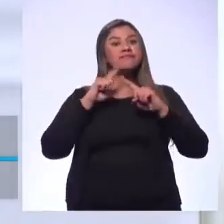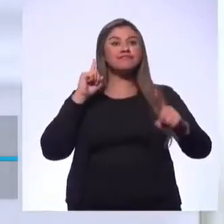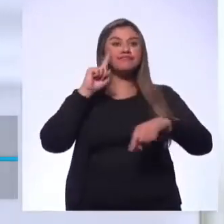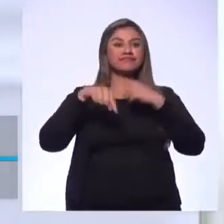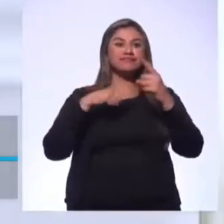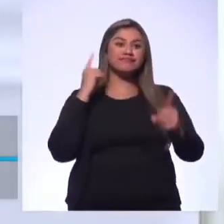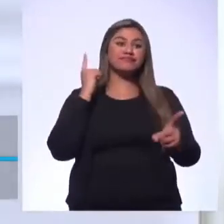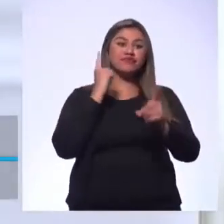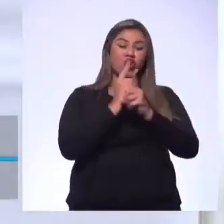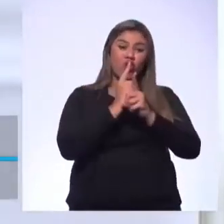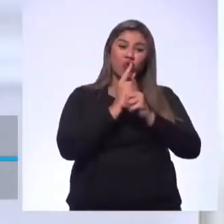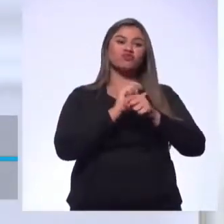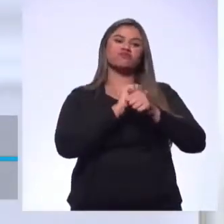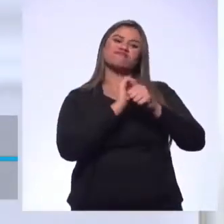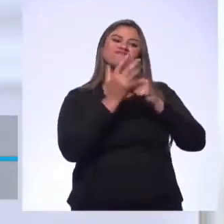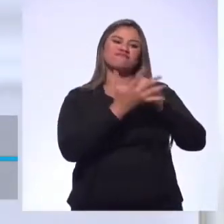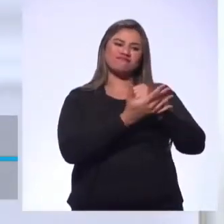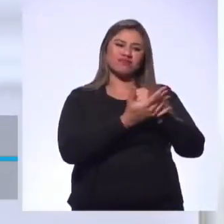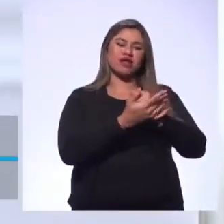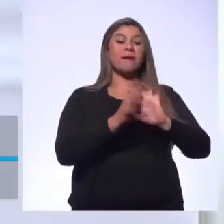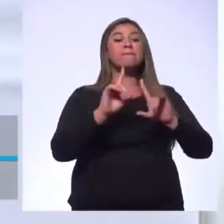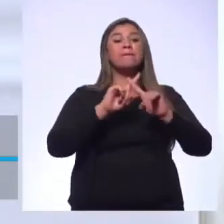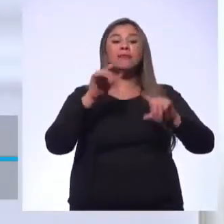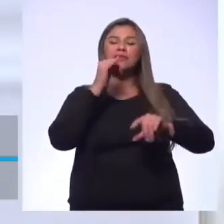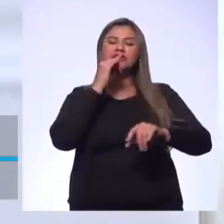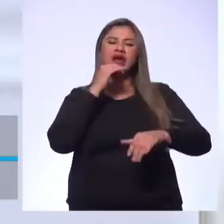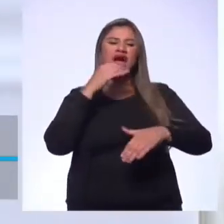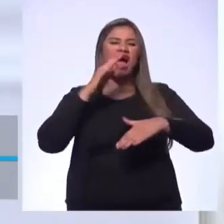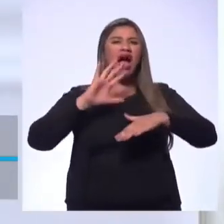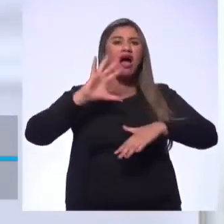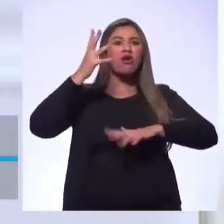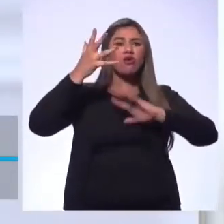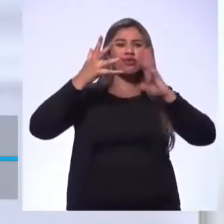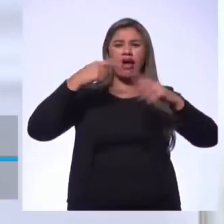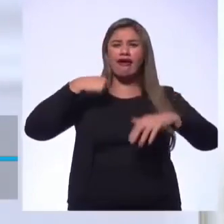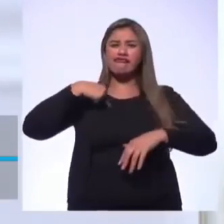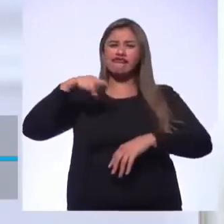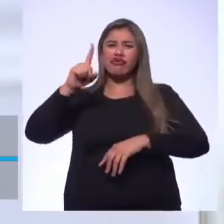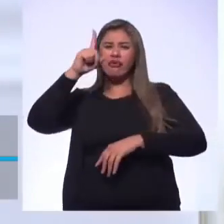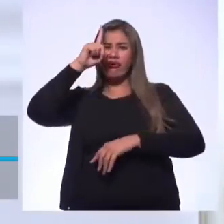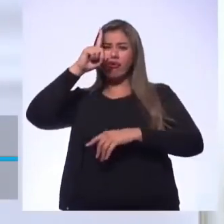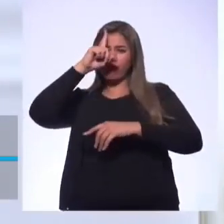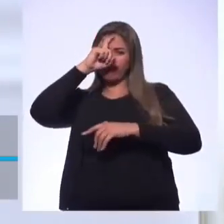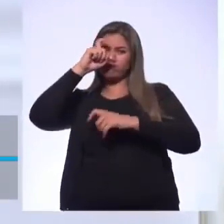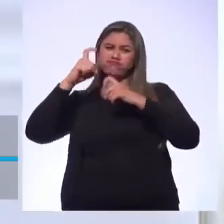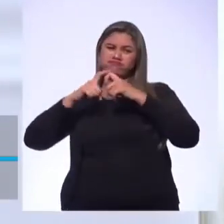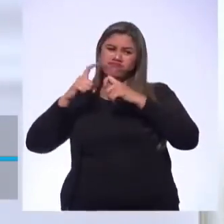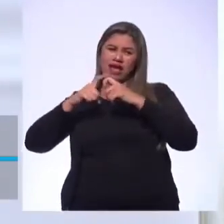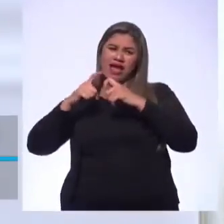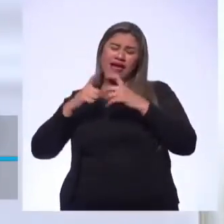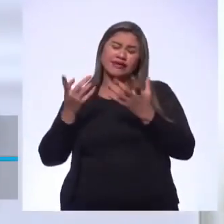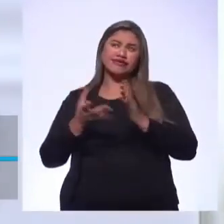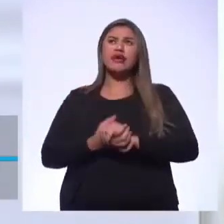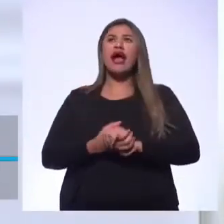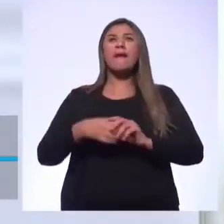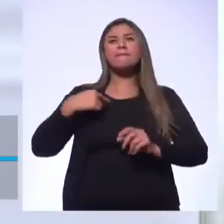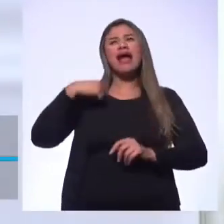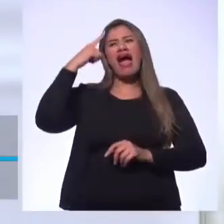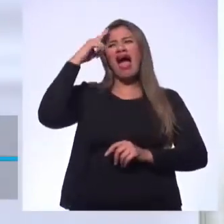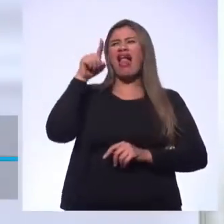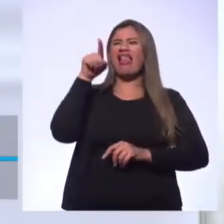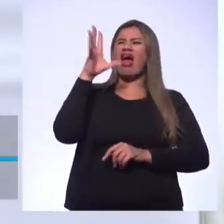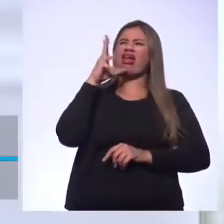médico não me atende direito. Não tem problema, vai no médico. Tá? Eu sou um cara que eu sou usuário do SUS, já fui muito bem